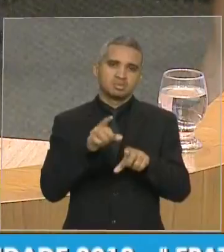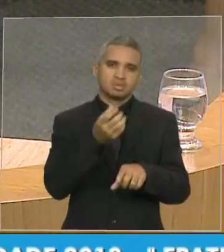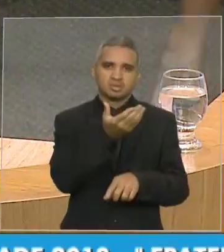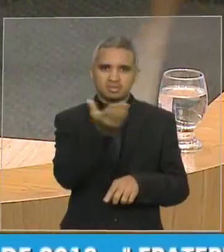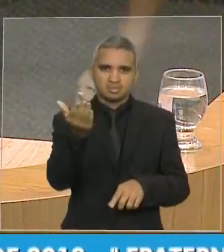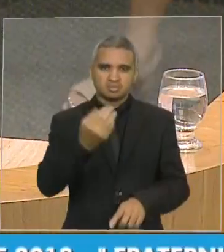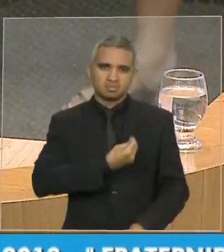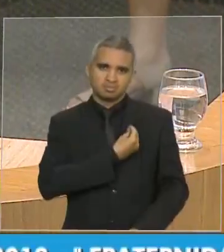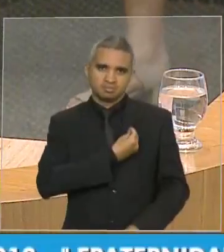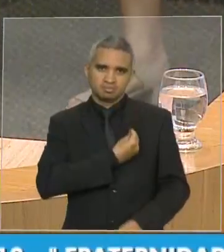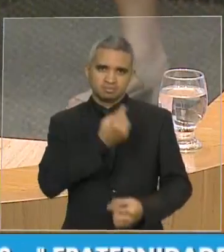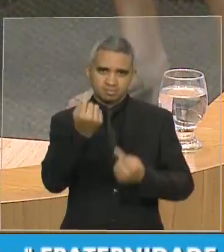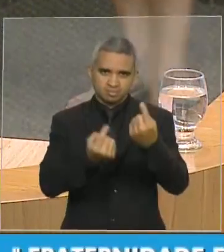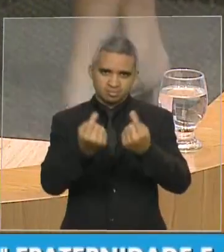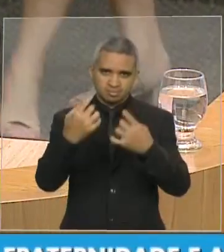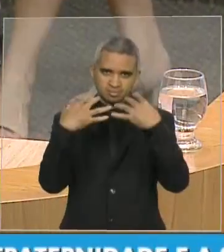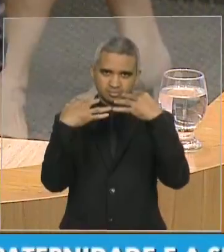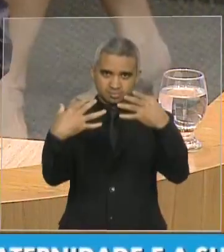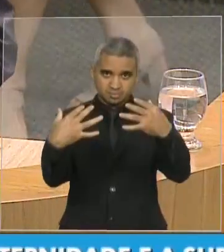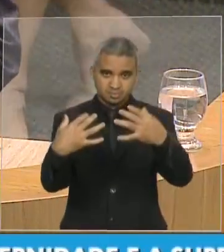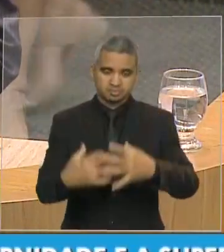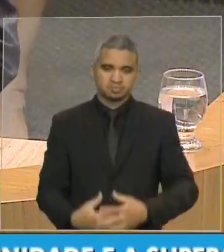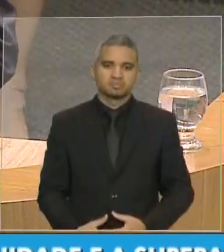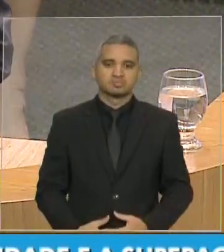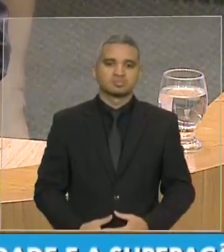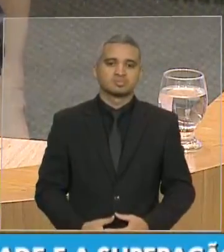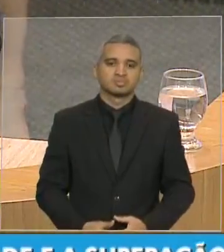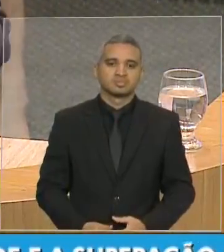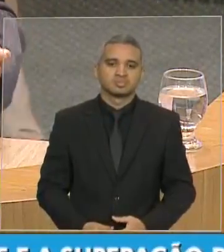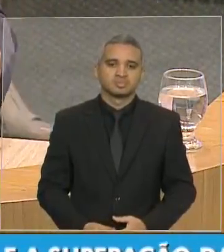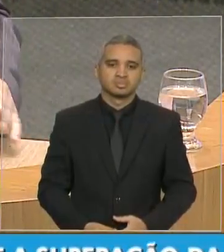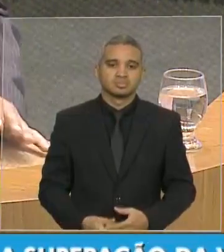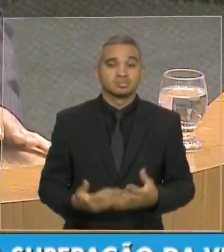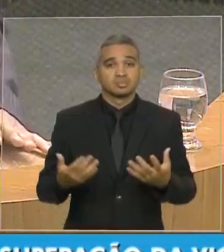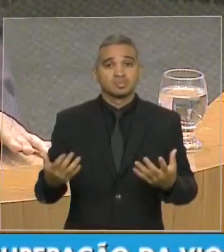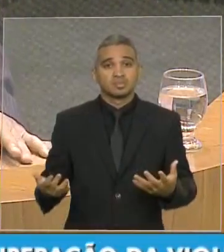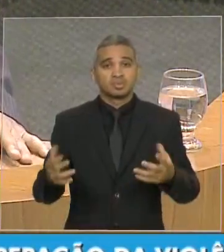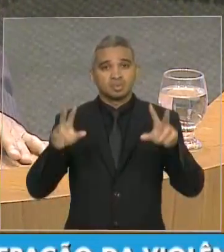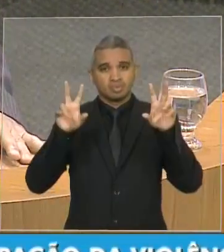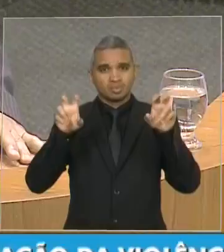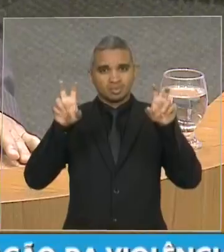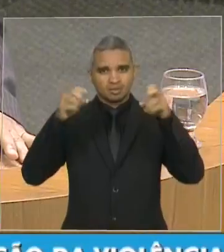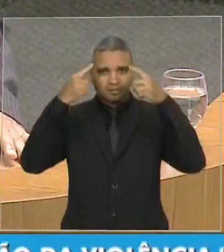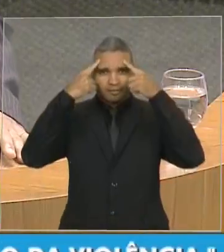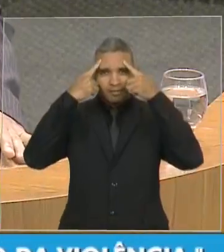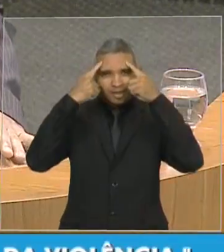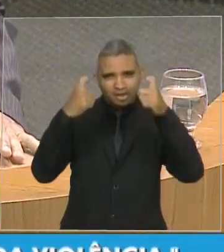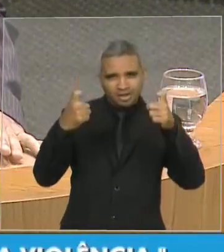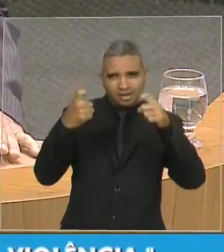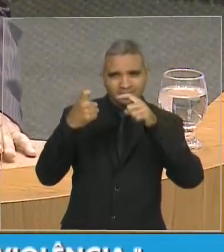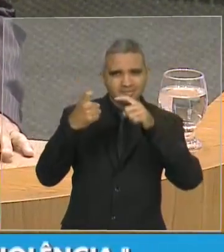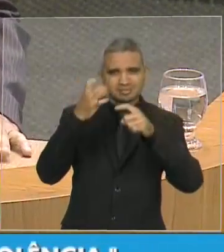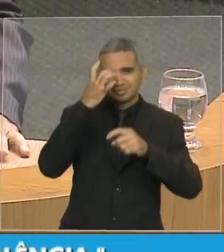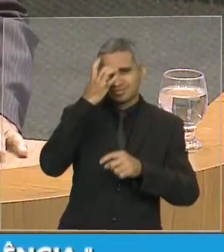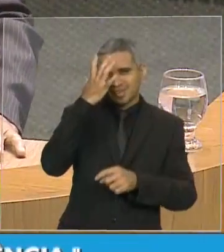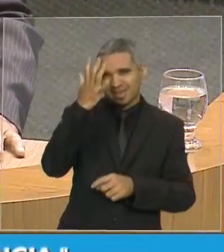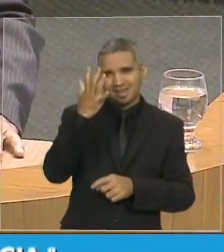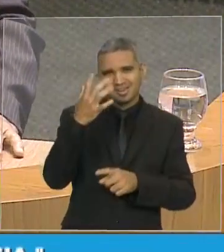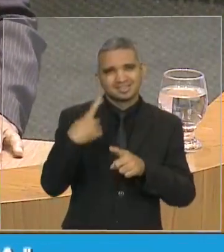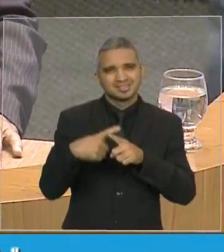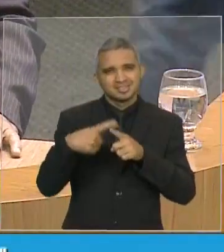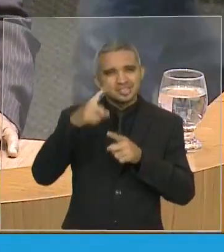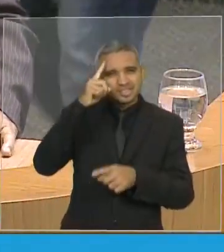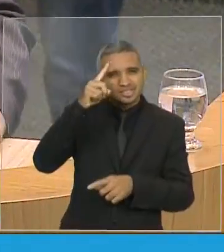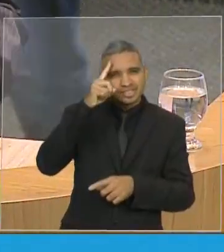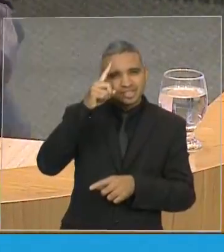Falar da violência é bastante fácil, porque ela nos encontramos todos os dias. Talvez o desafio maior